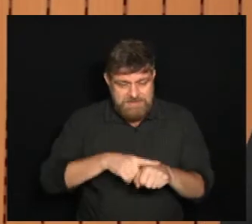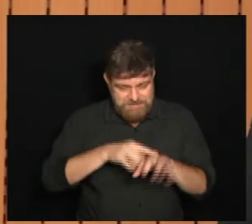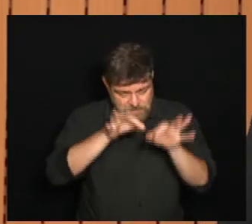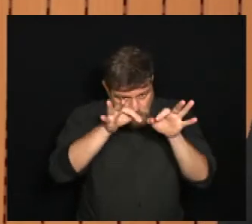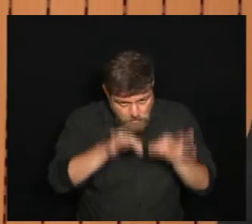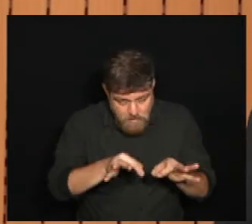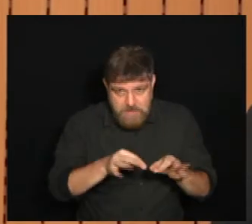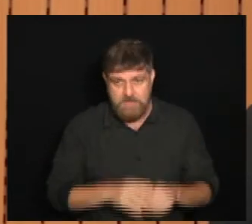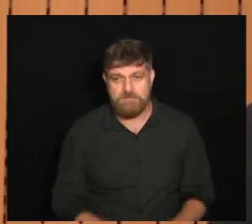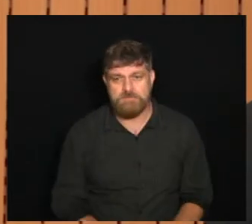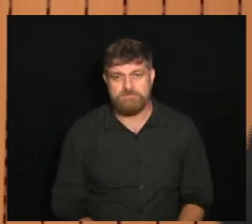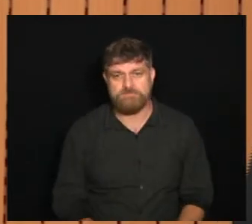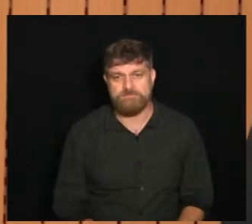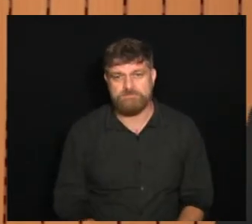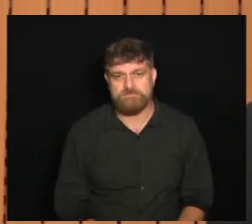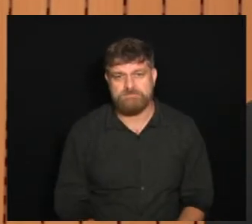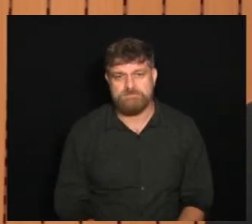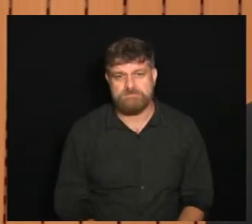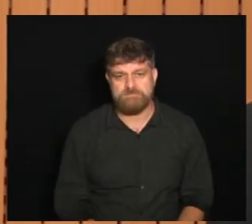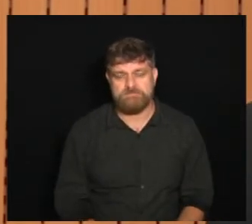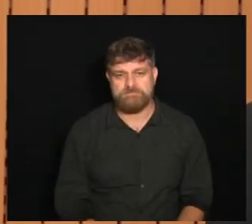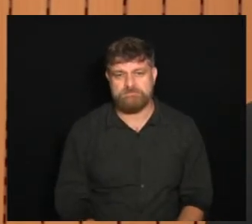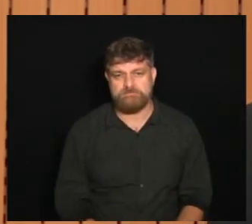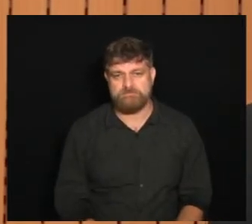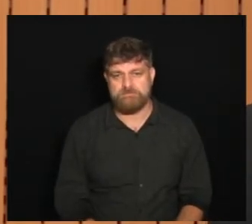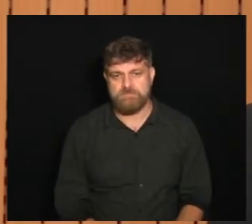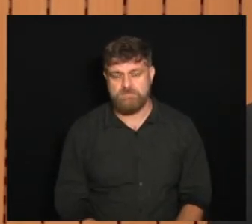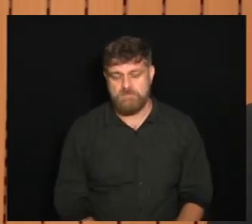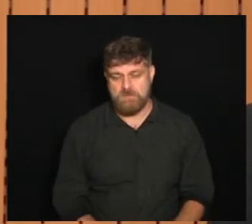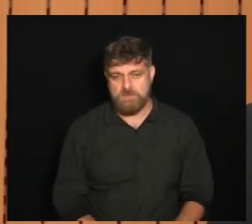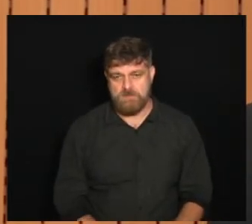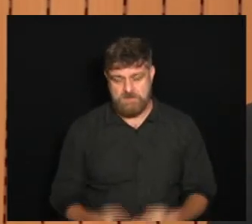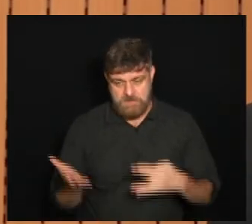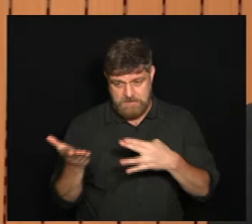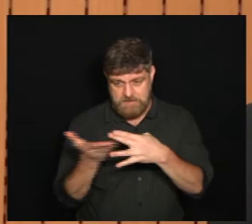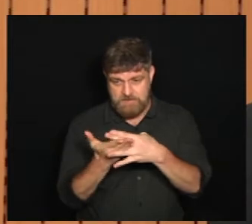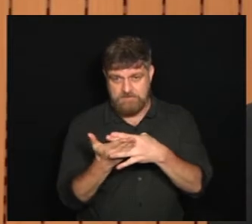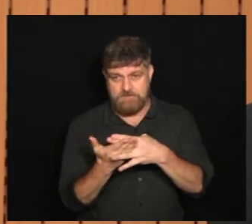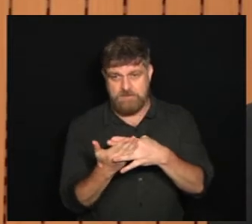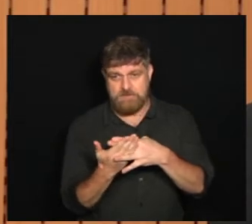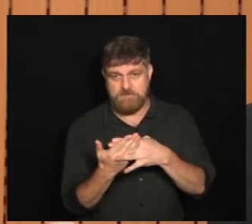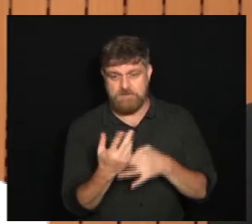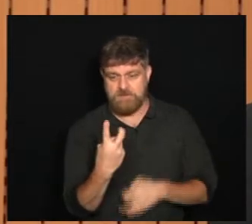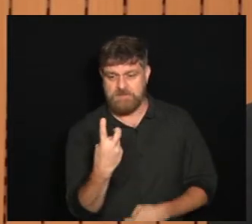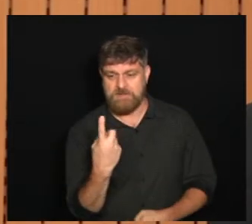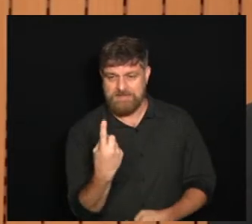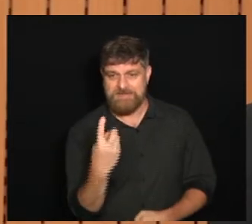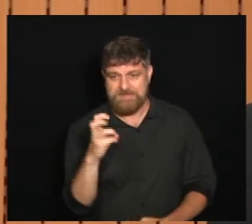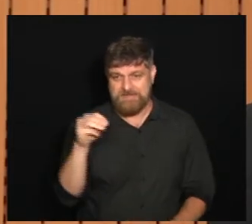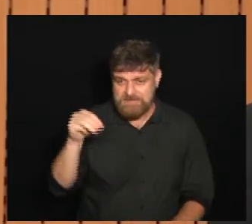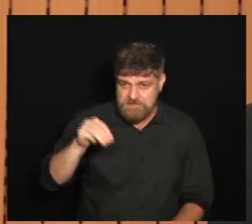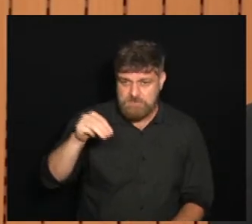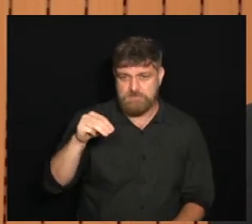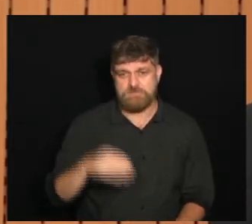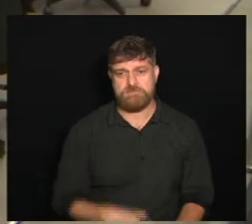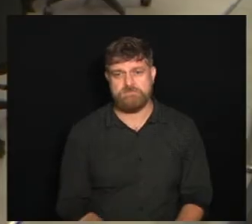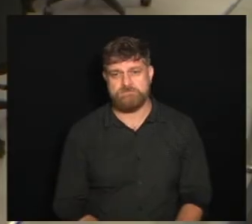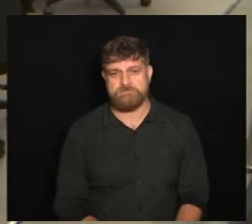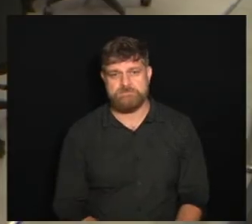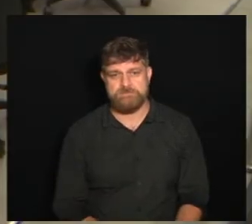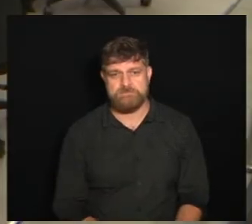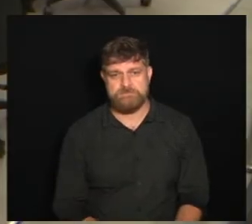adequado. Tá bom, senhor. Não havendo mais inscritos, declaro suspensa a reunião por 15 minutos.